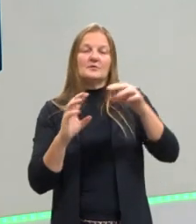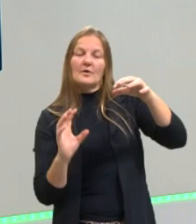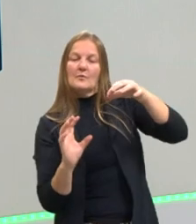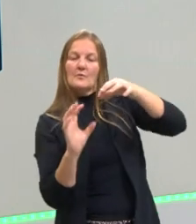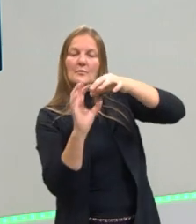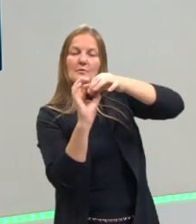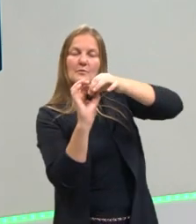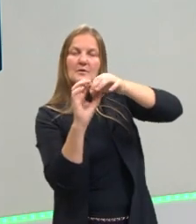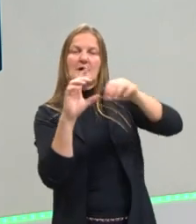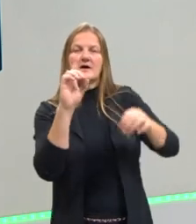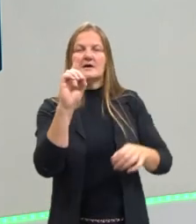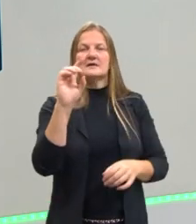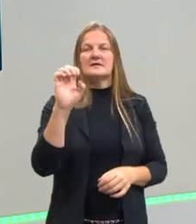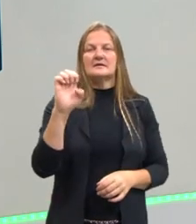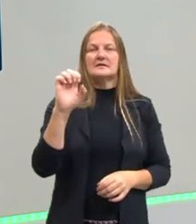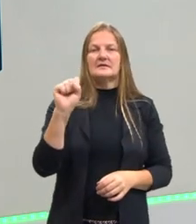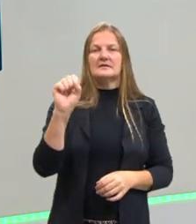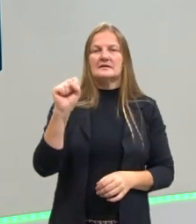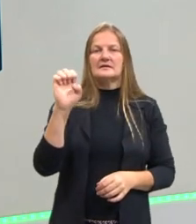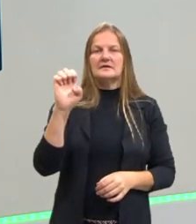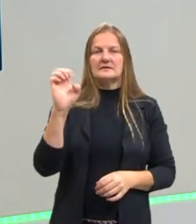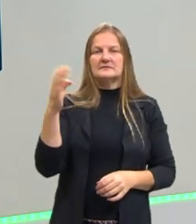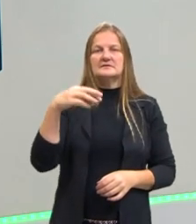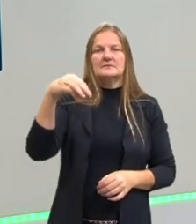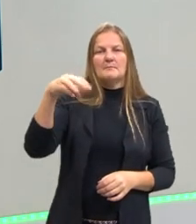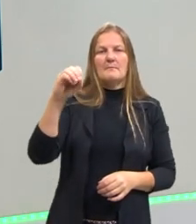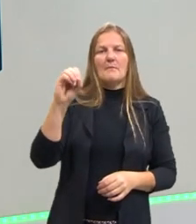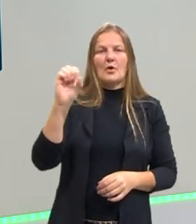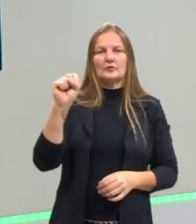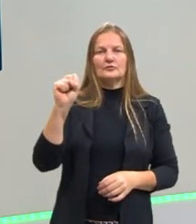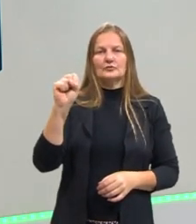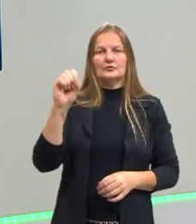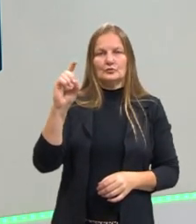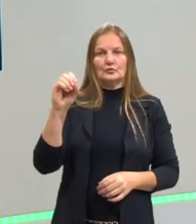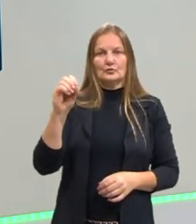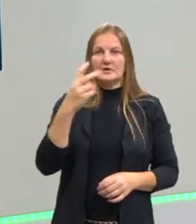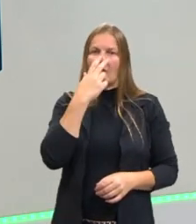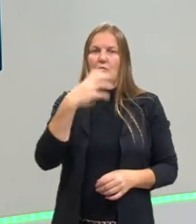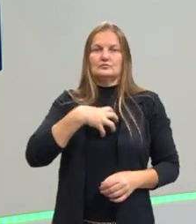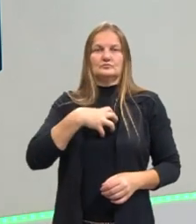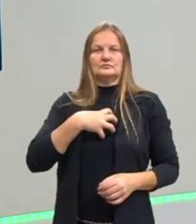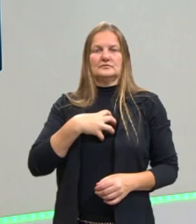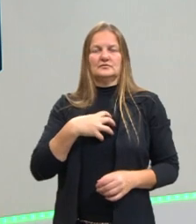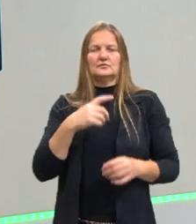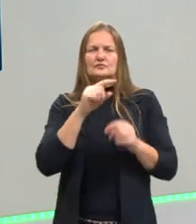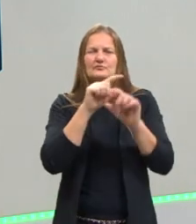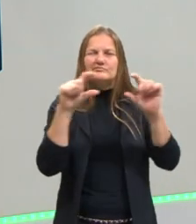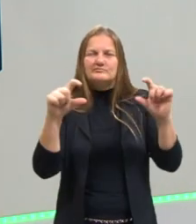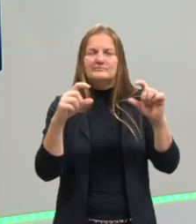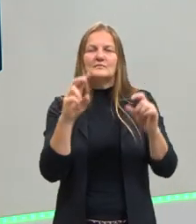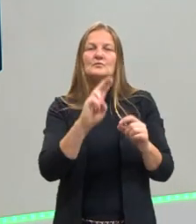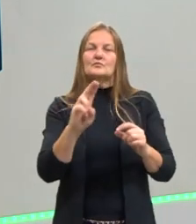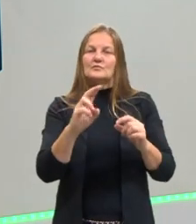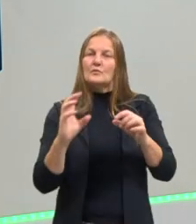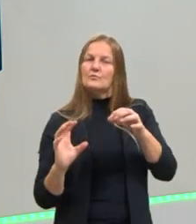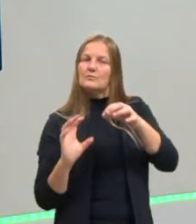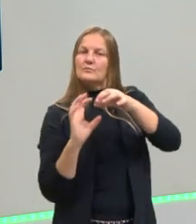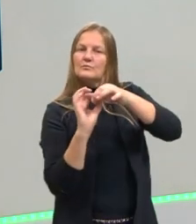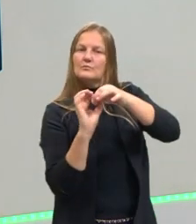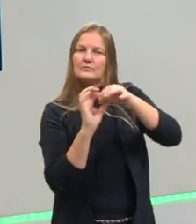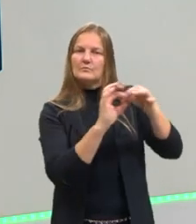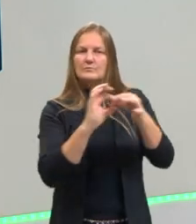no meu parágrafo para que se eu posso e devo usar os